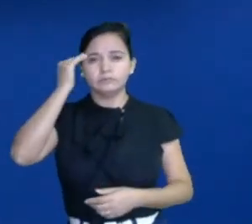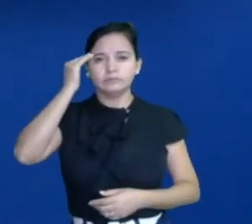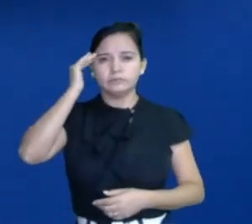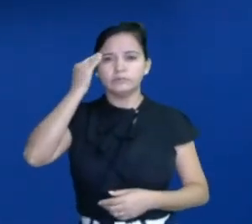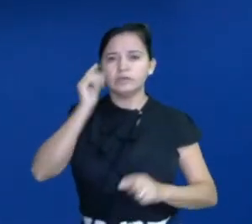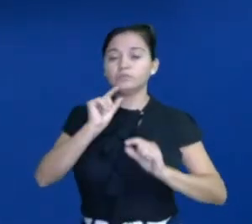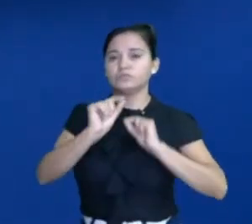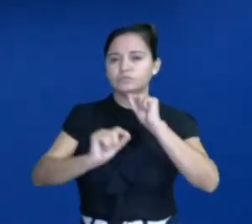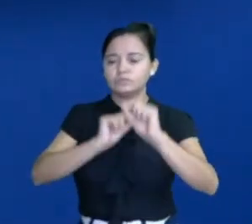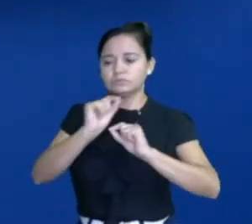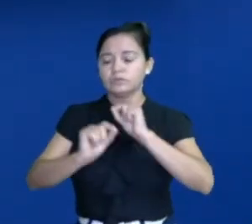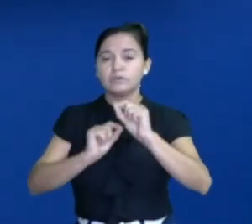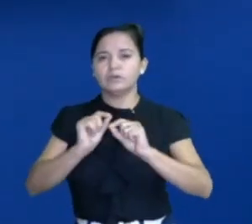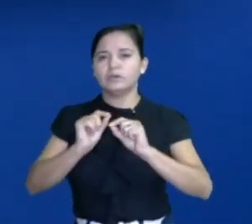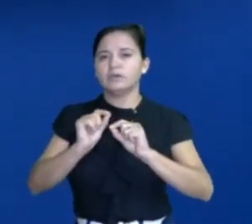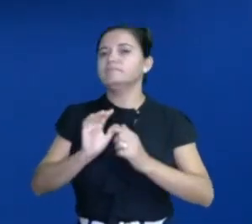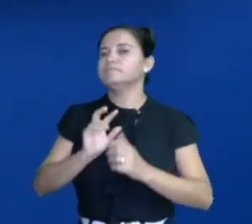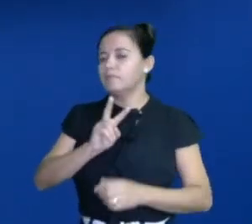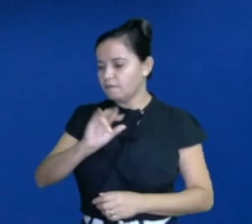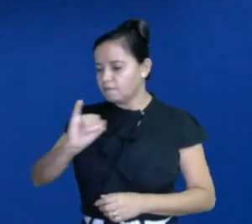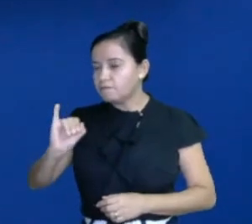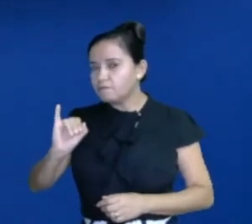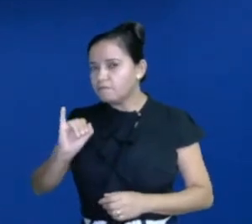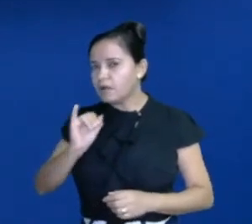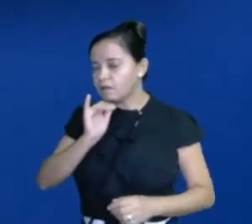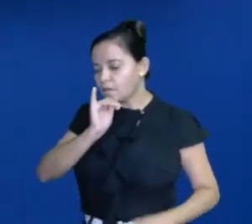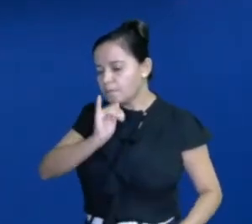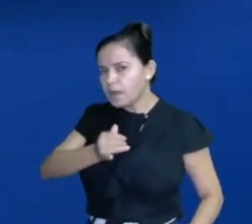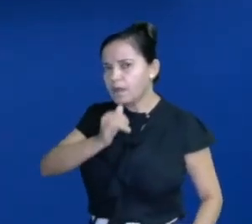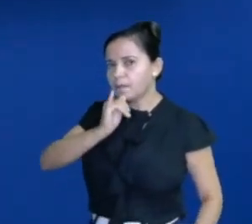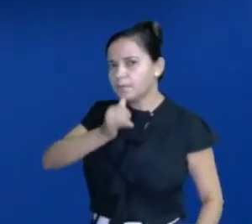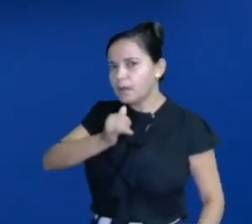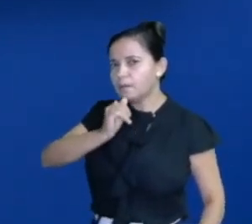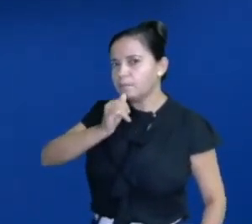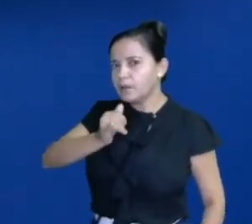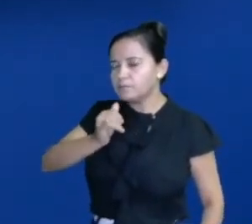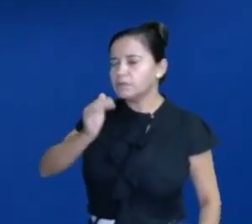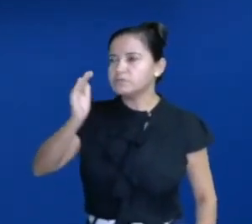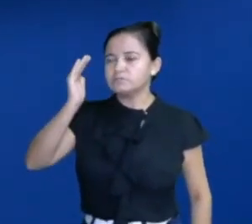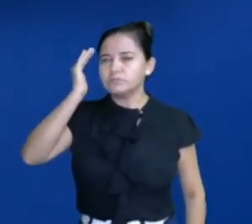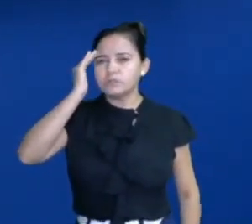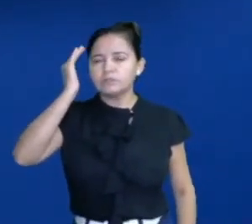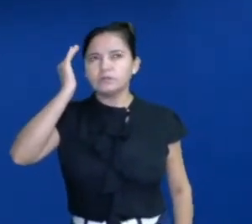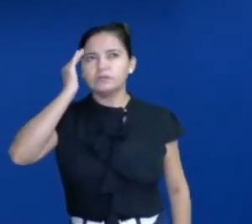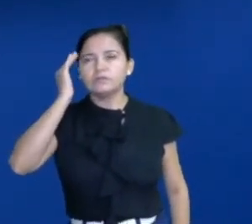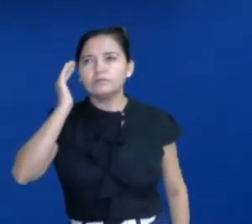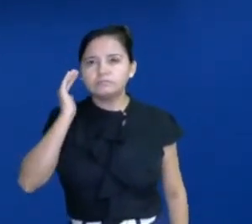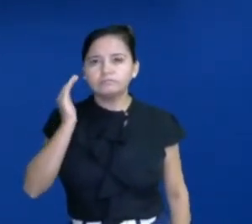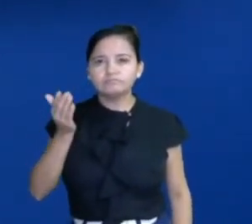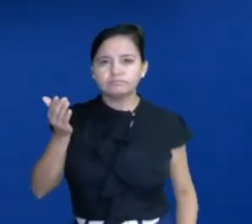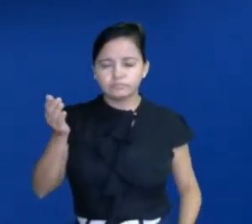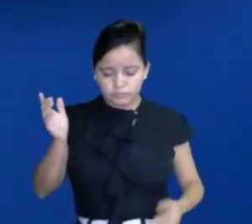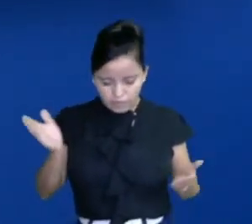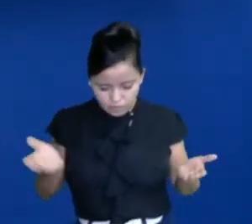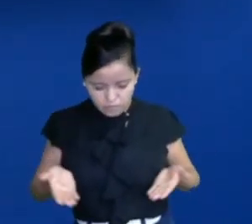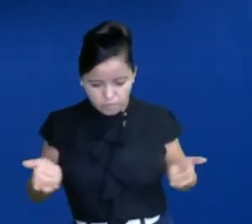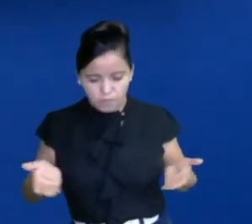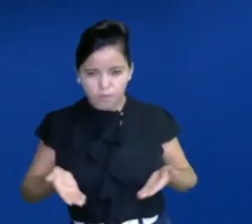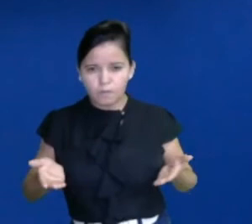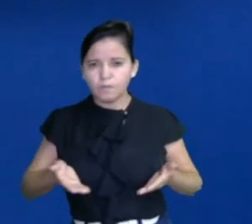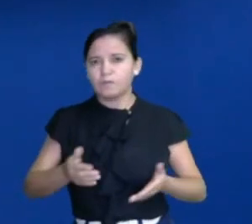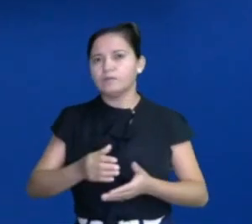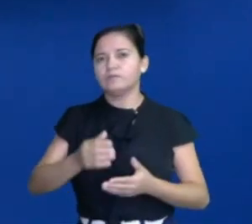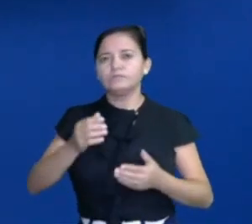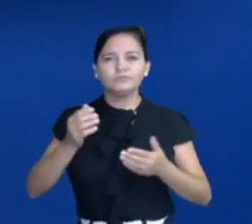entendermos que a história, ela vai nos contar ou vai nos dar uma visão no presente do